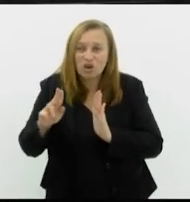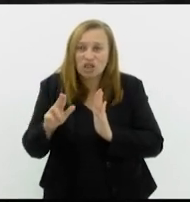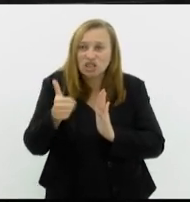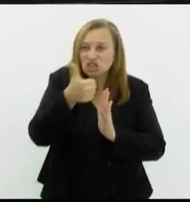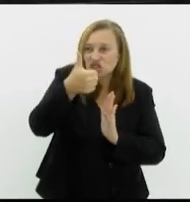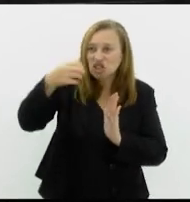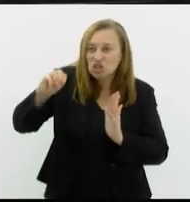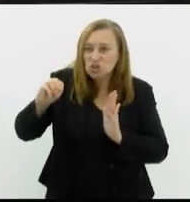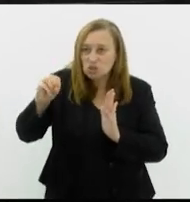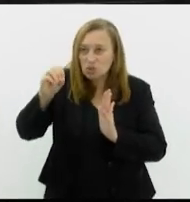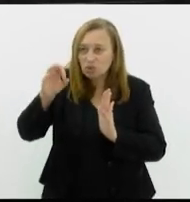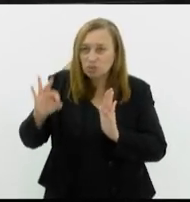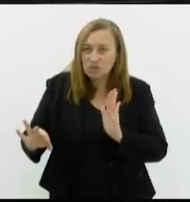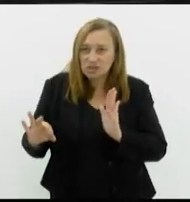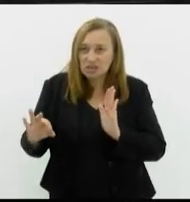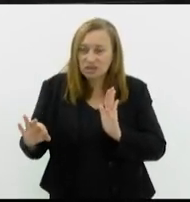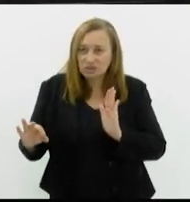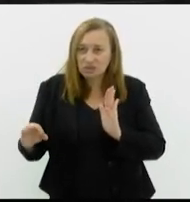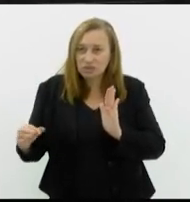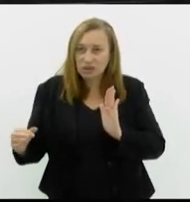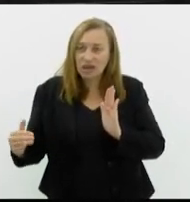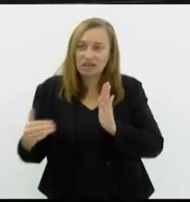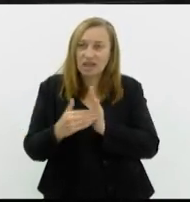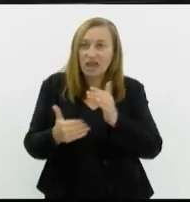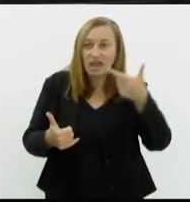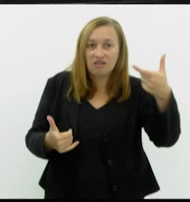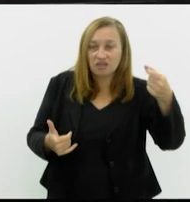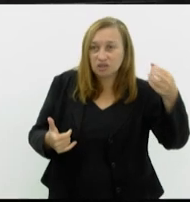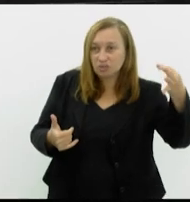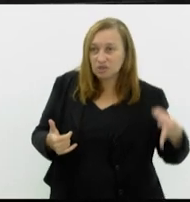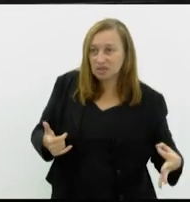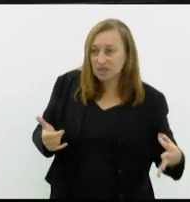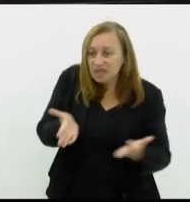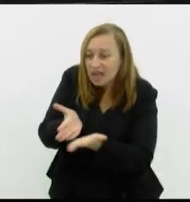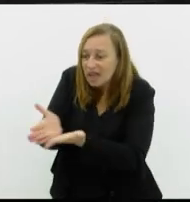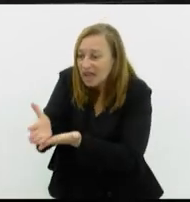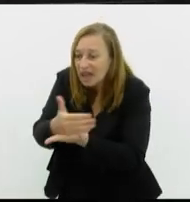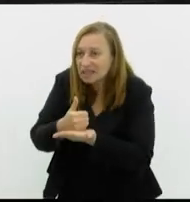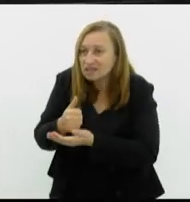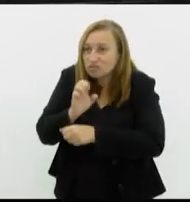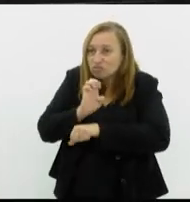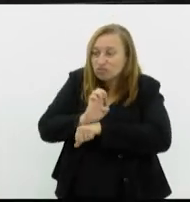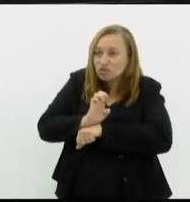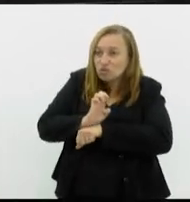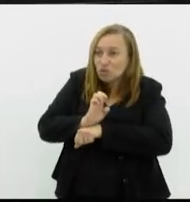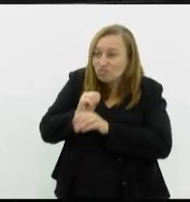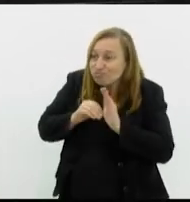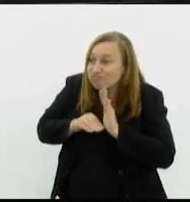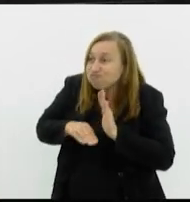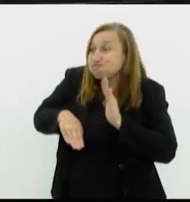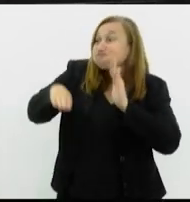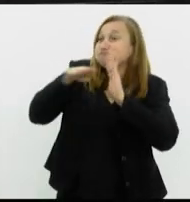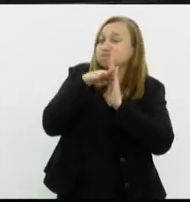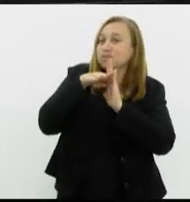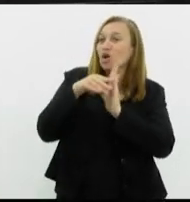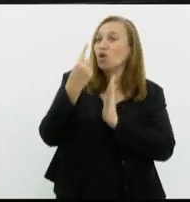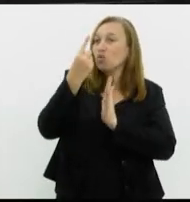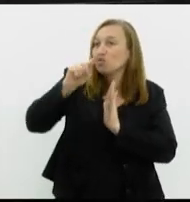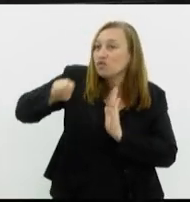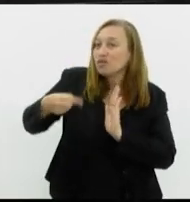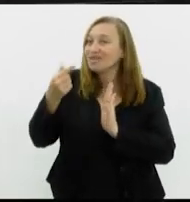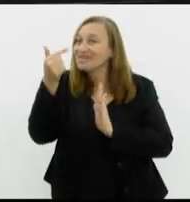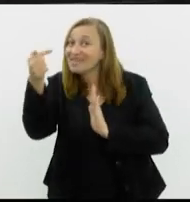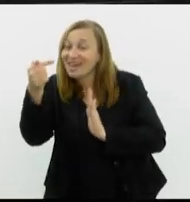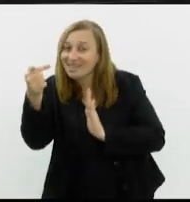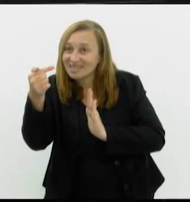para 20 pontos percentuais e a arrecadação do Estado aumentou 1,7